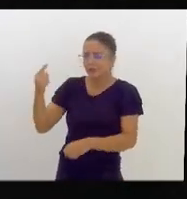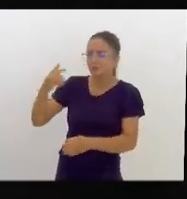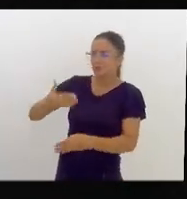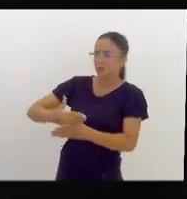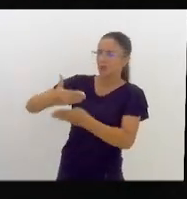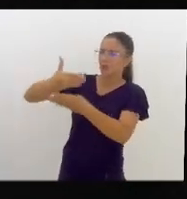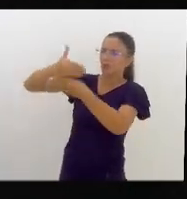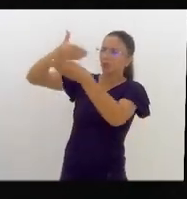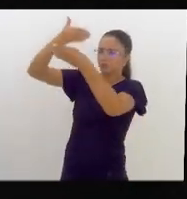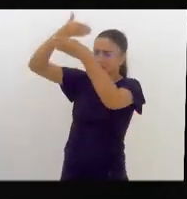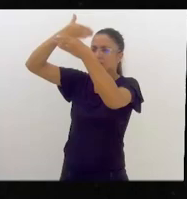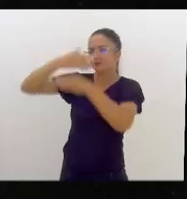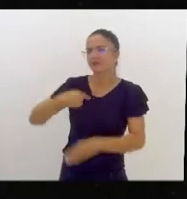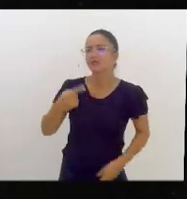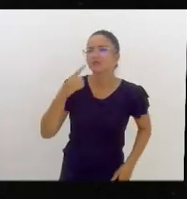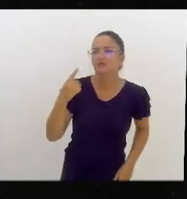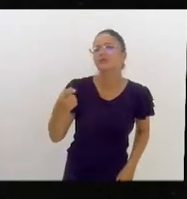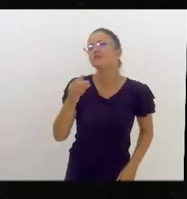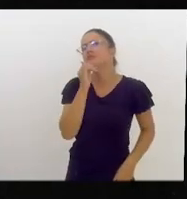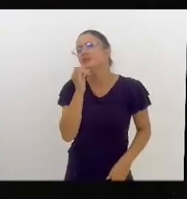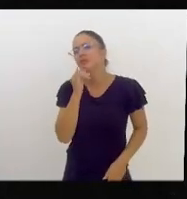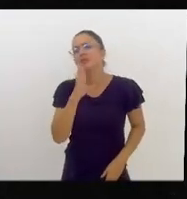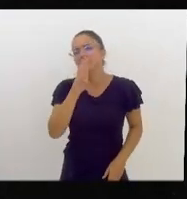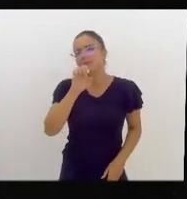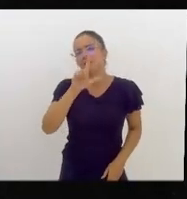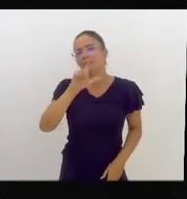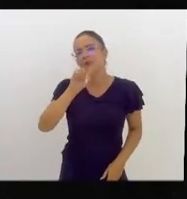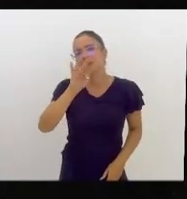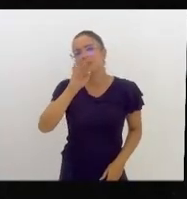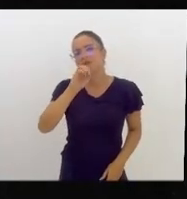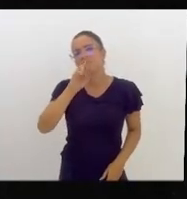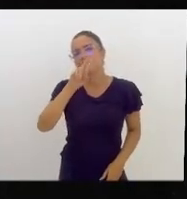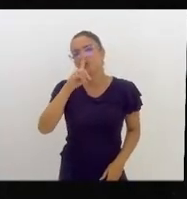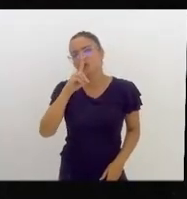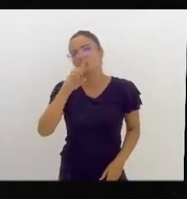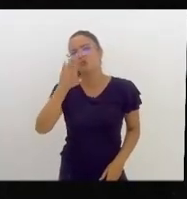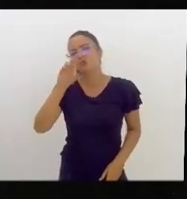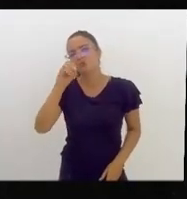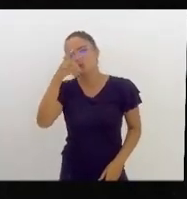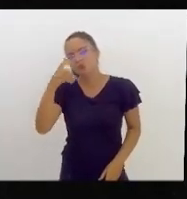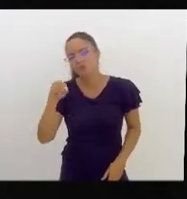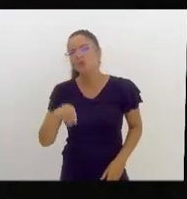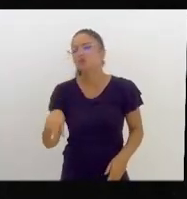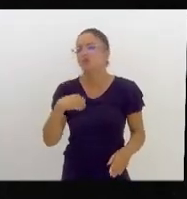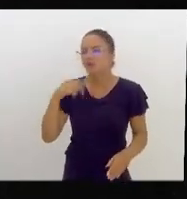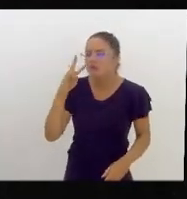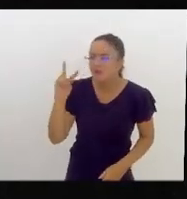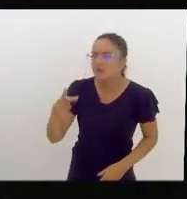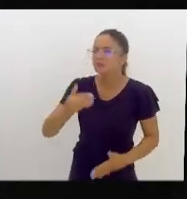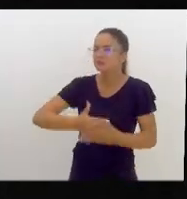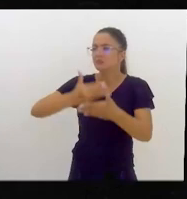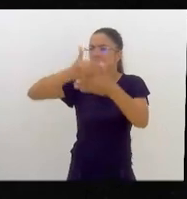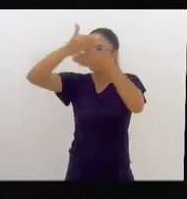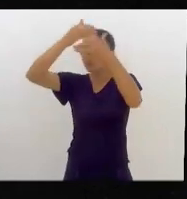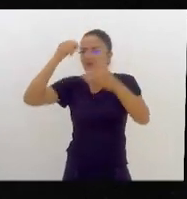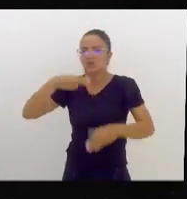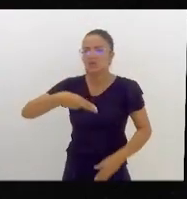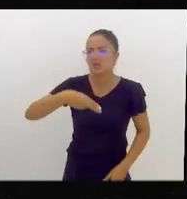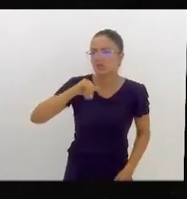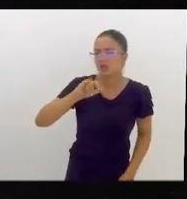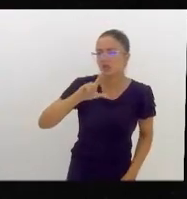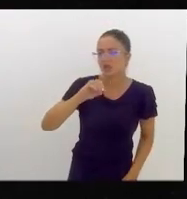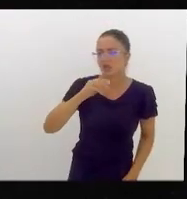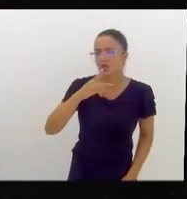Eu vi muito muro, viu, deputado Paulo? No ramal de Belfor Roxo, eu vi muro sendo construído na estação de Nilópolis,